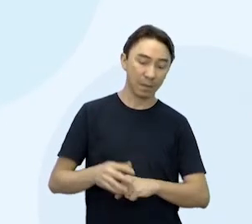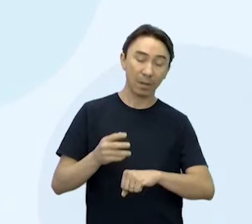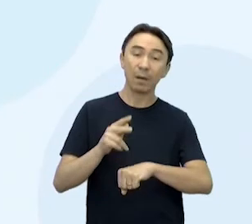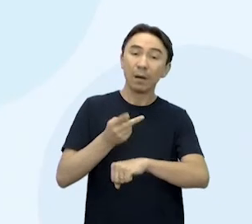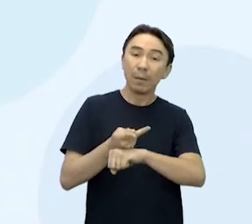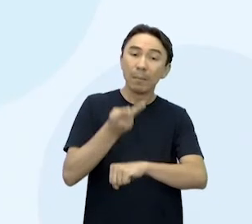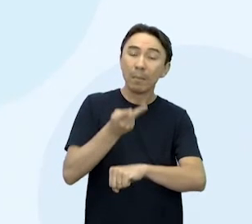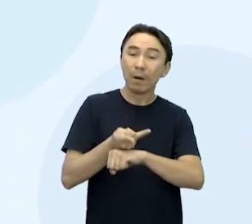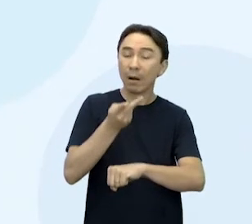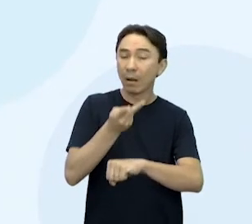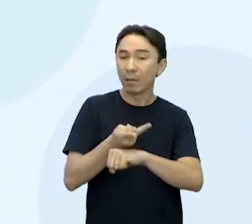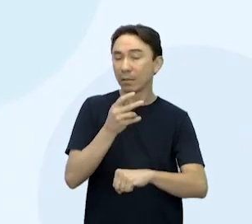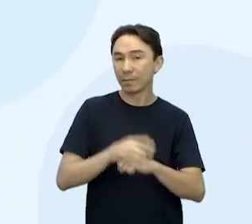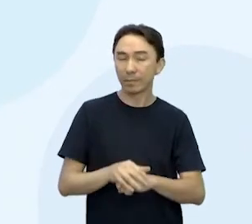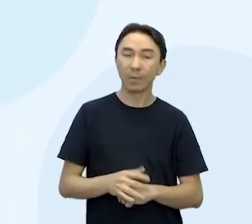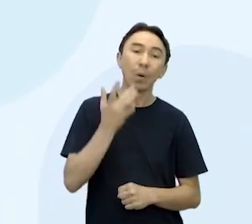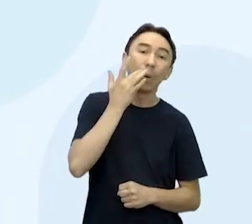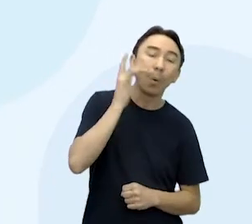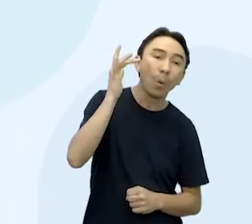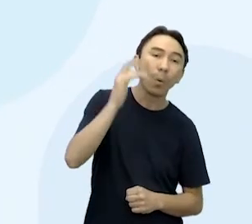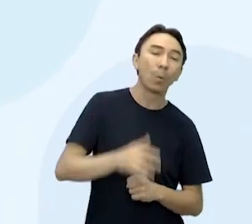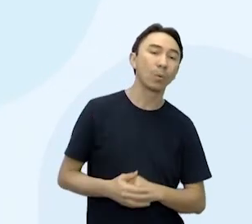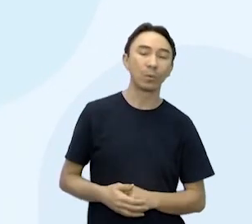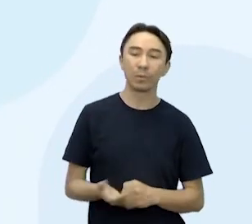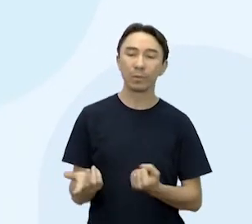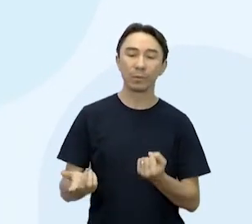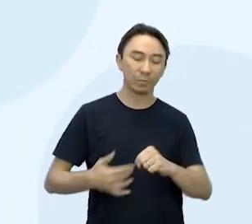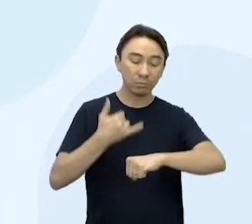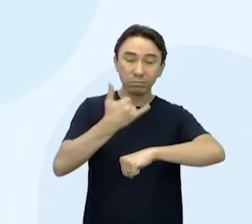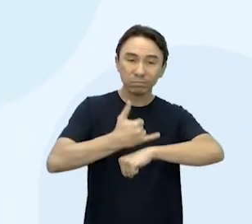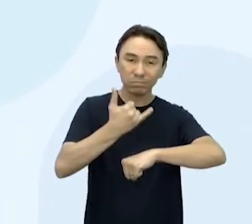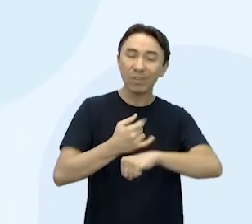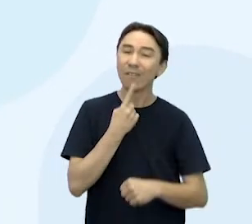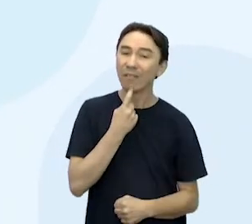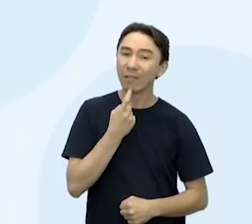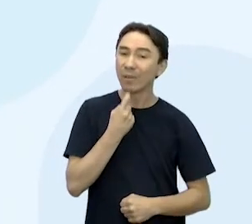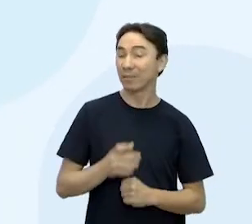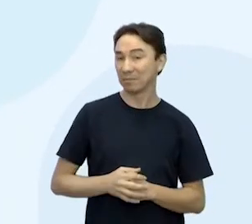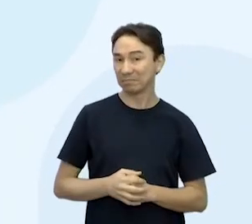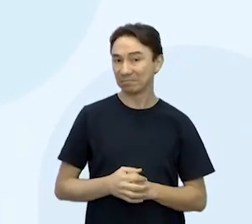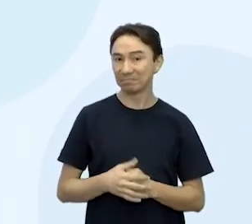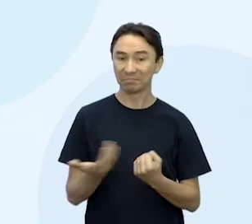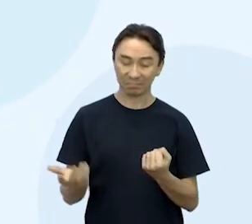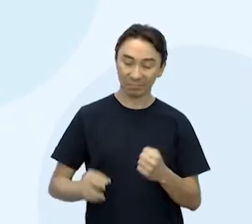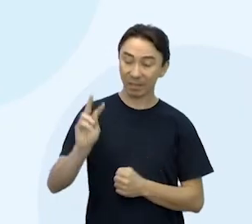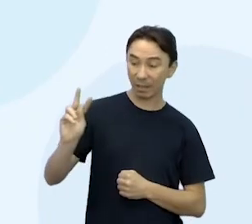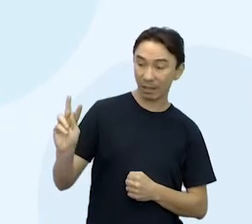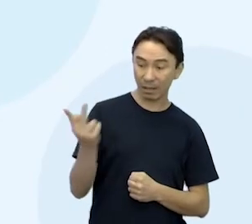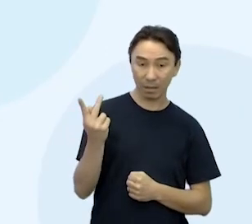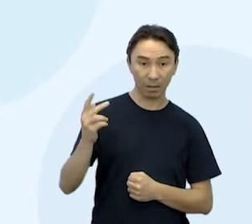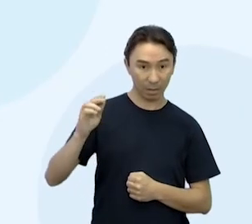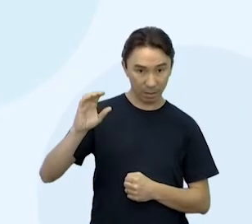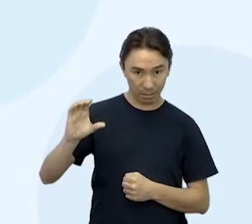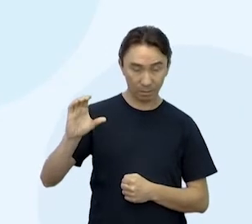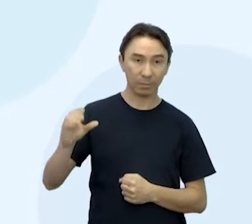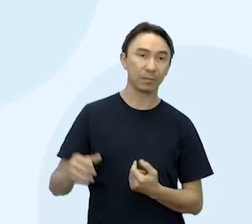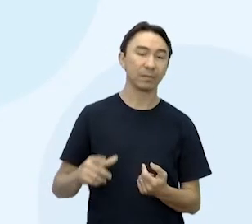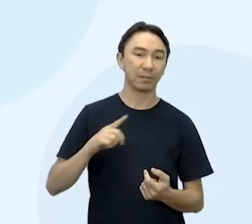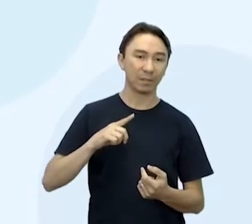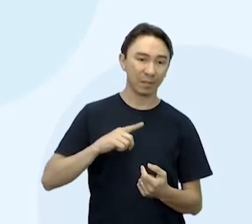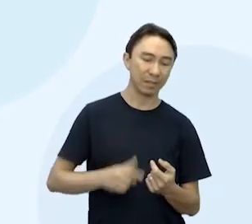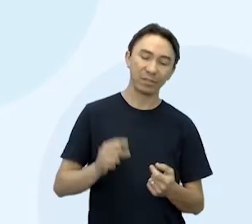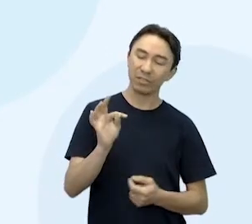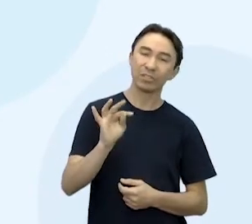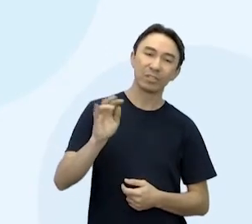o cobre e o ouro. E metais aí que tem estrutura hexagonal compacta, que é o titânio,